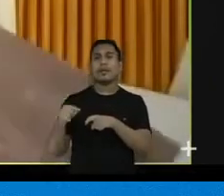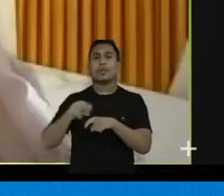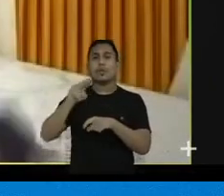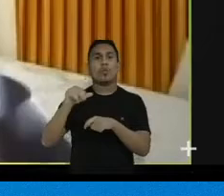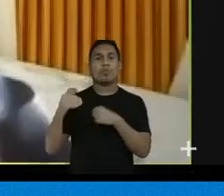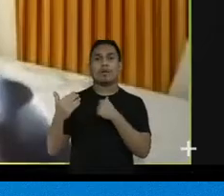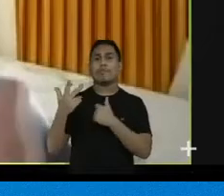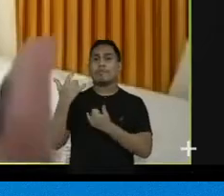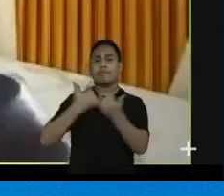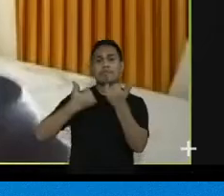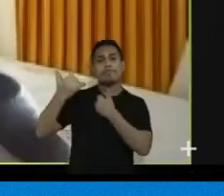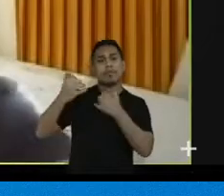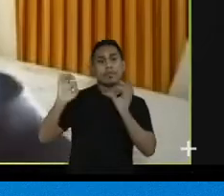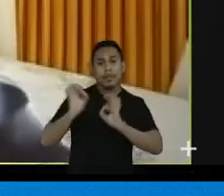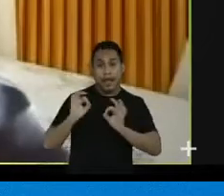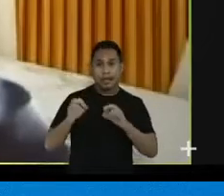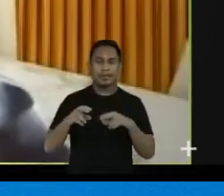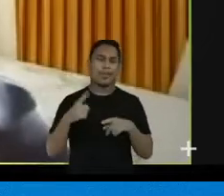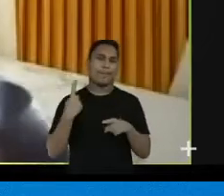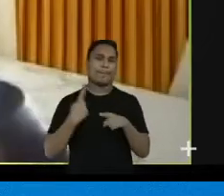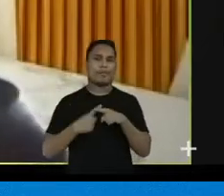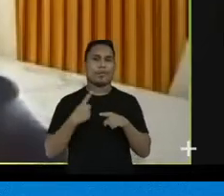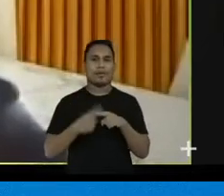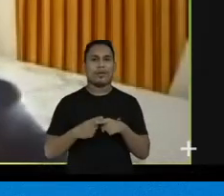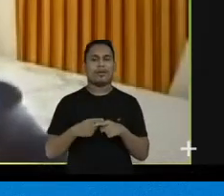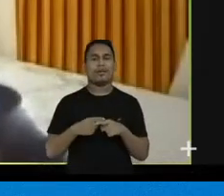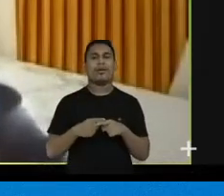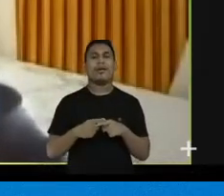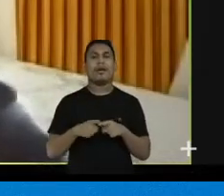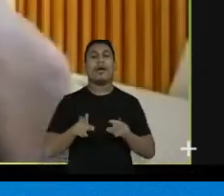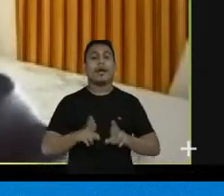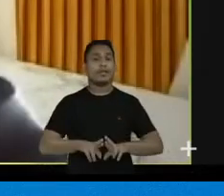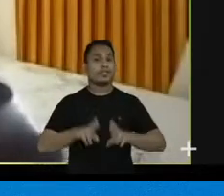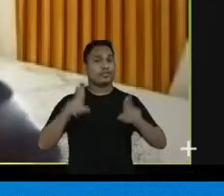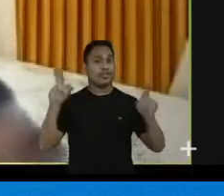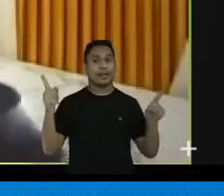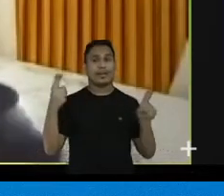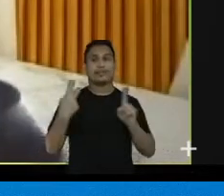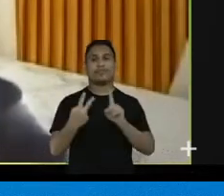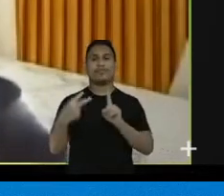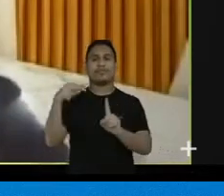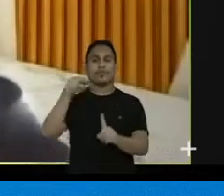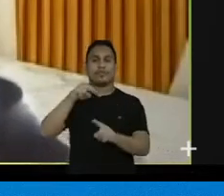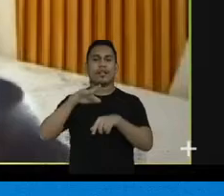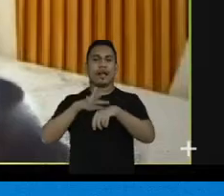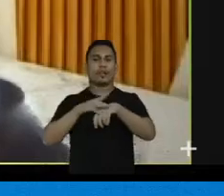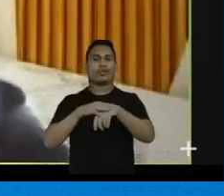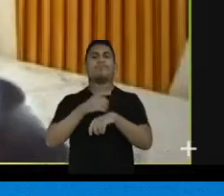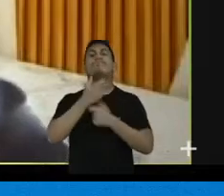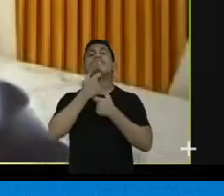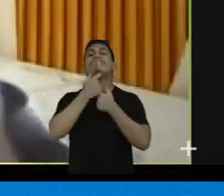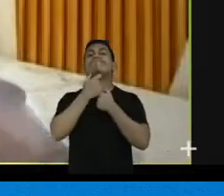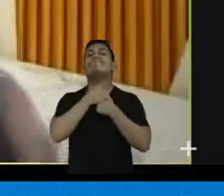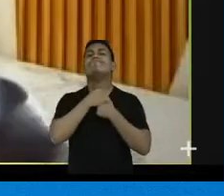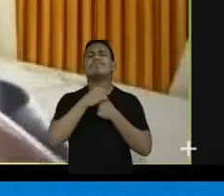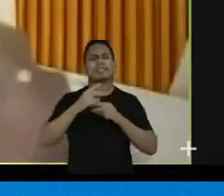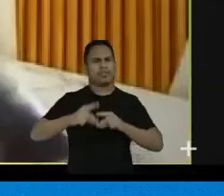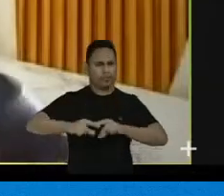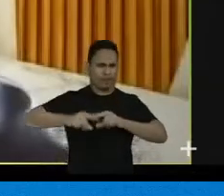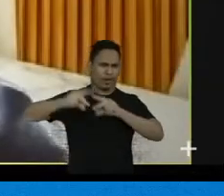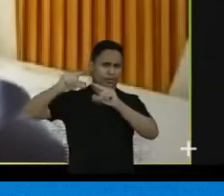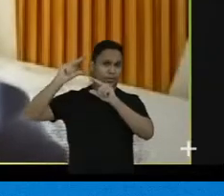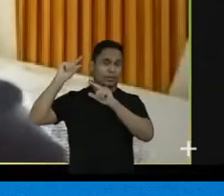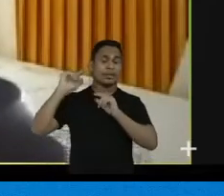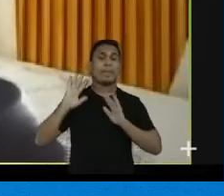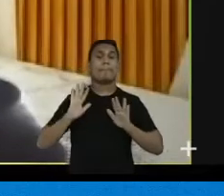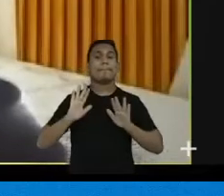razão é porque é uma forma diferente de enxergar essa doença, uma doença muito antiga, mas essa